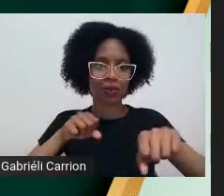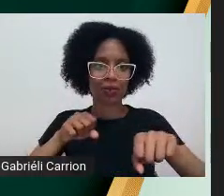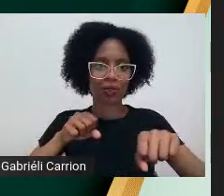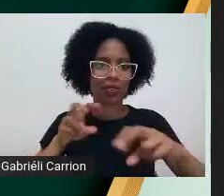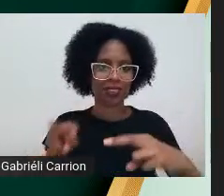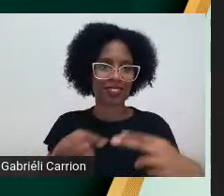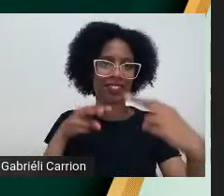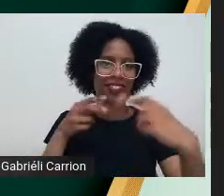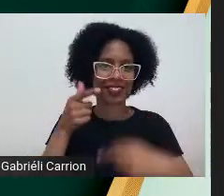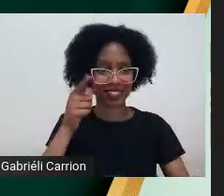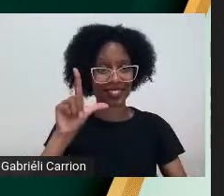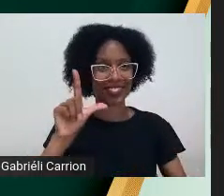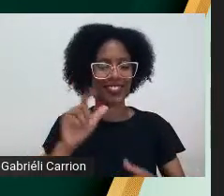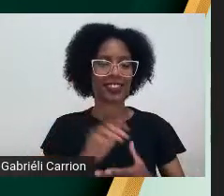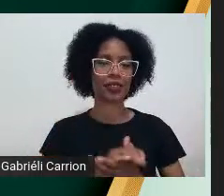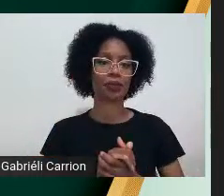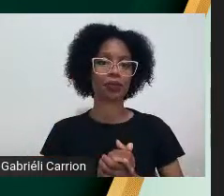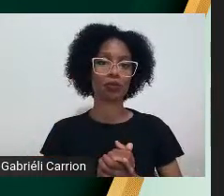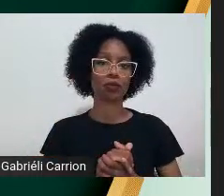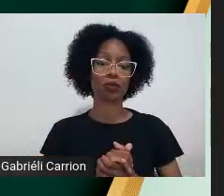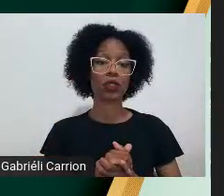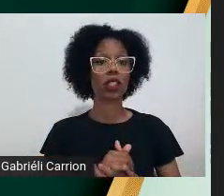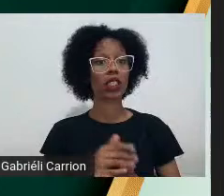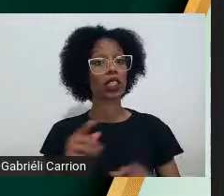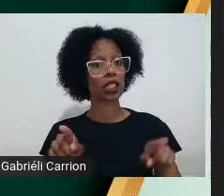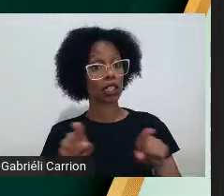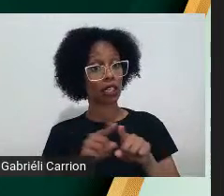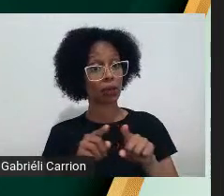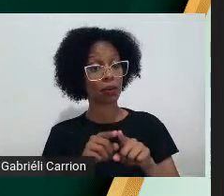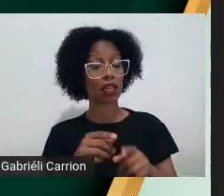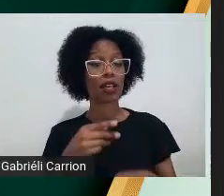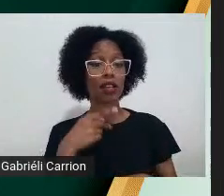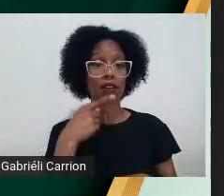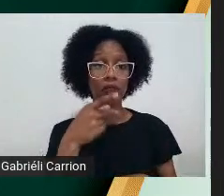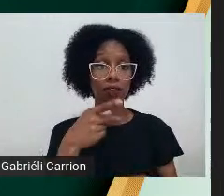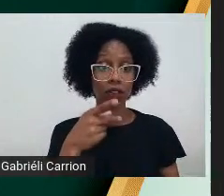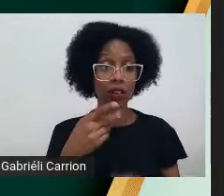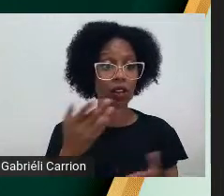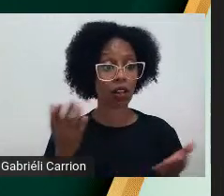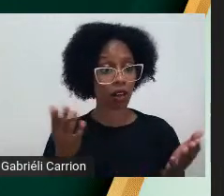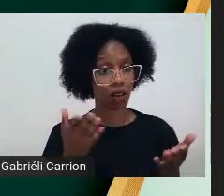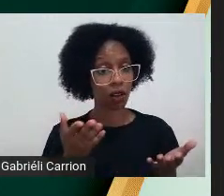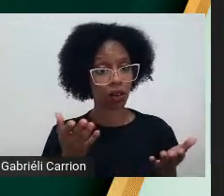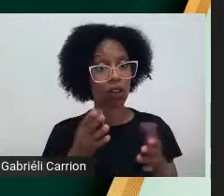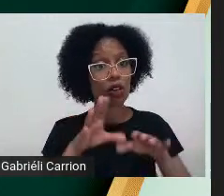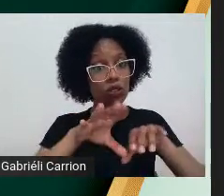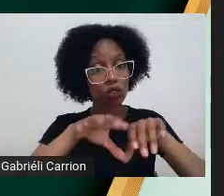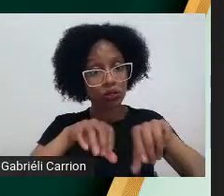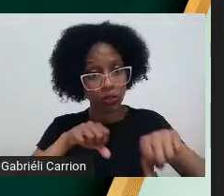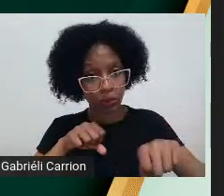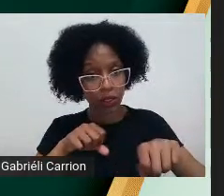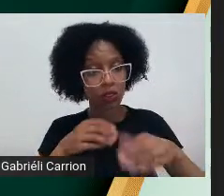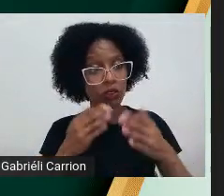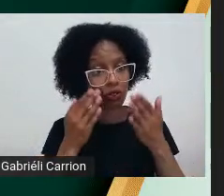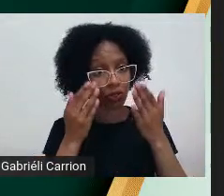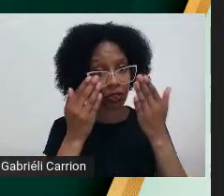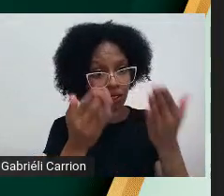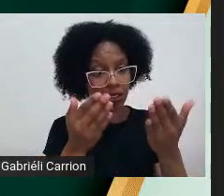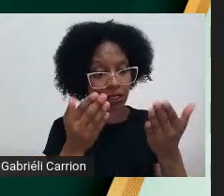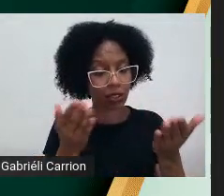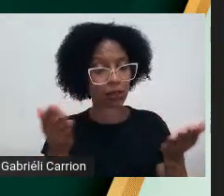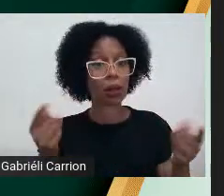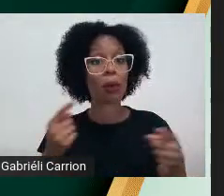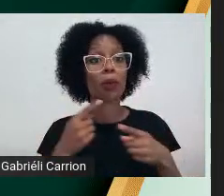fala contextualizante, eu gostaria de me dirigir a vocês, formandos e formandas. Esse é um momento